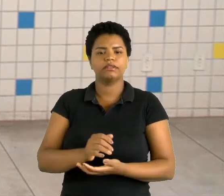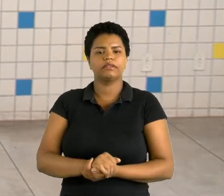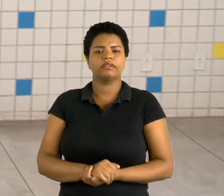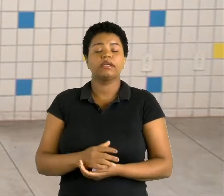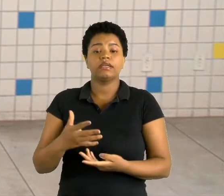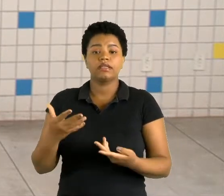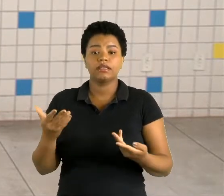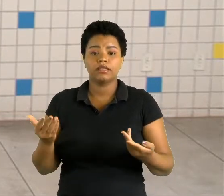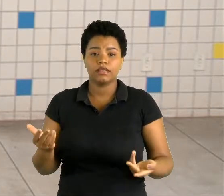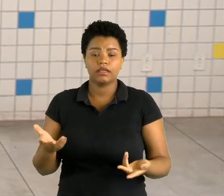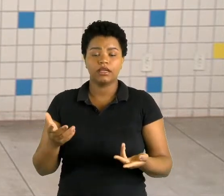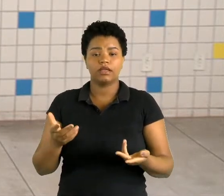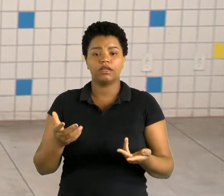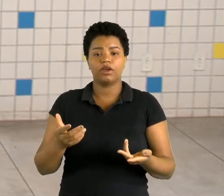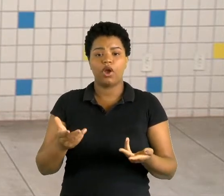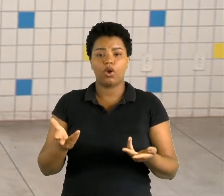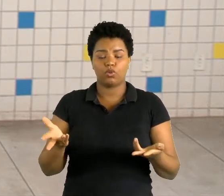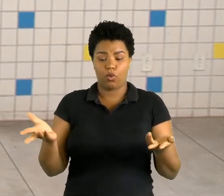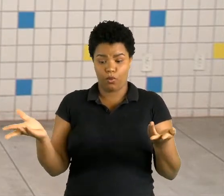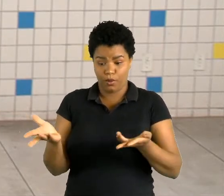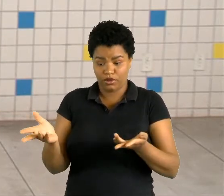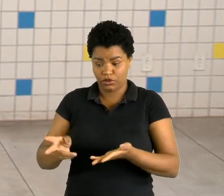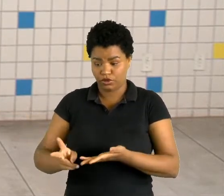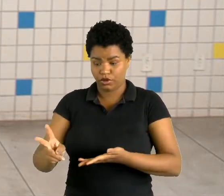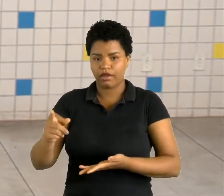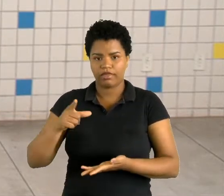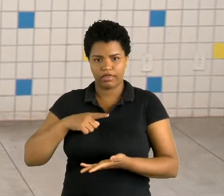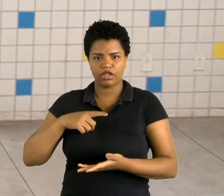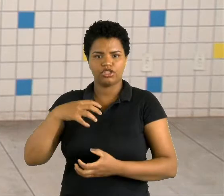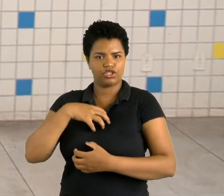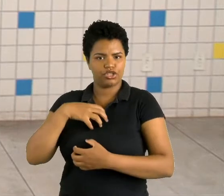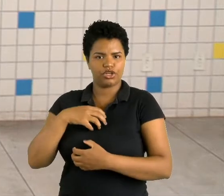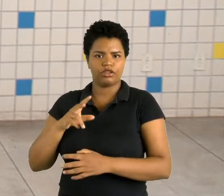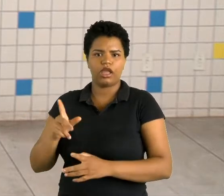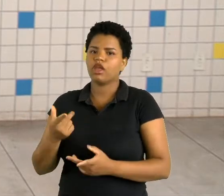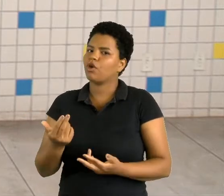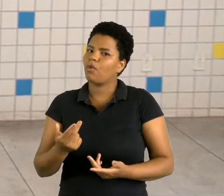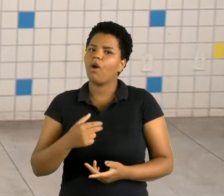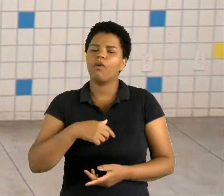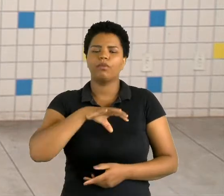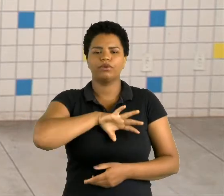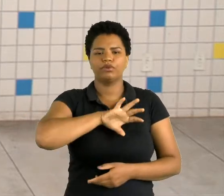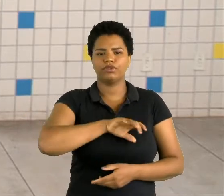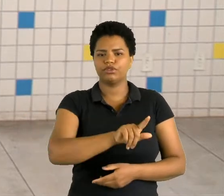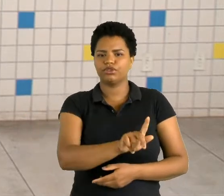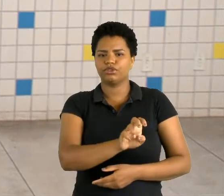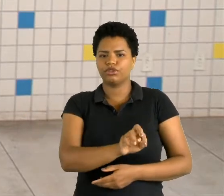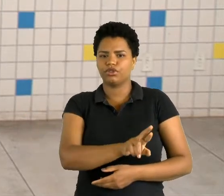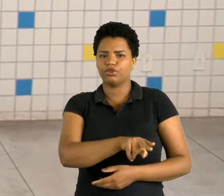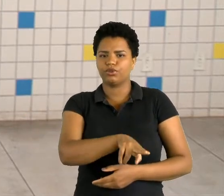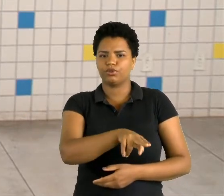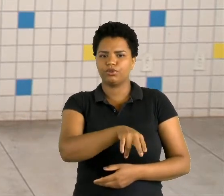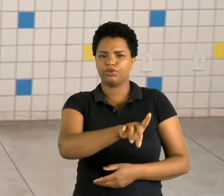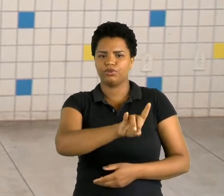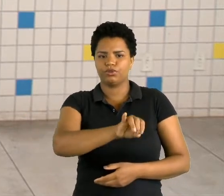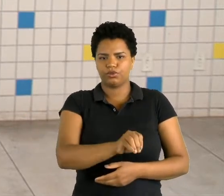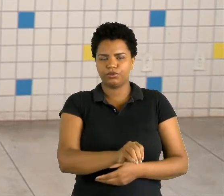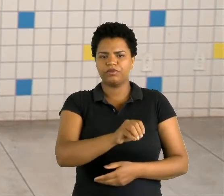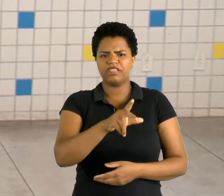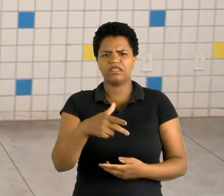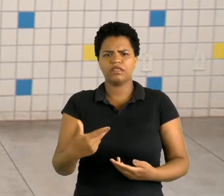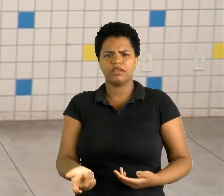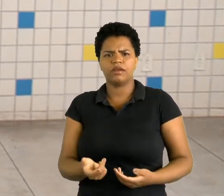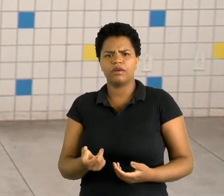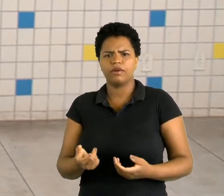essa forma, exatamente do gerúndio na língua portuguesa. Então, observem que a formação